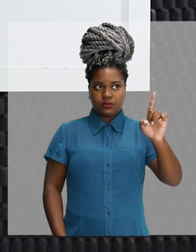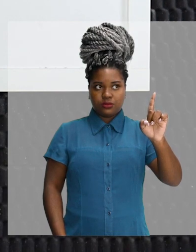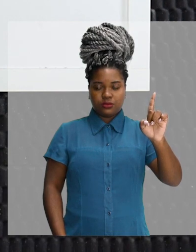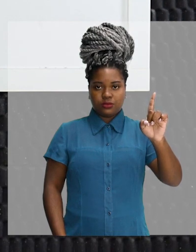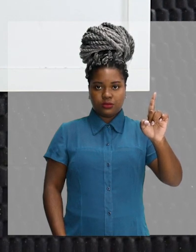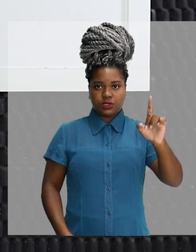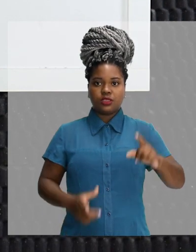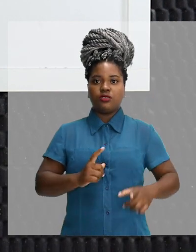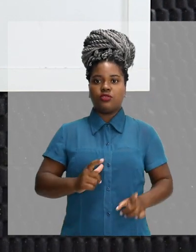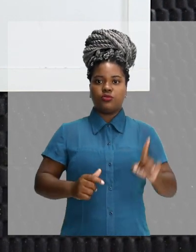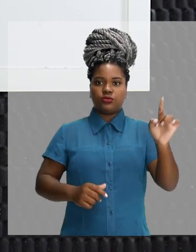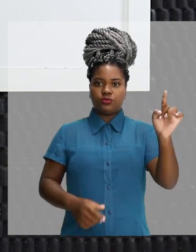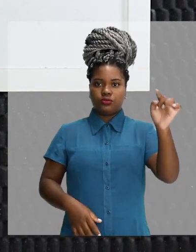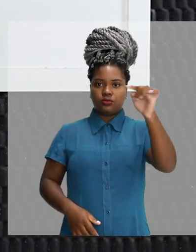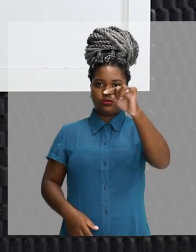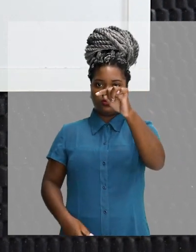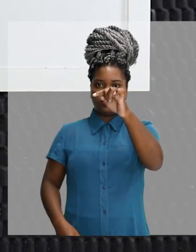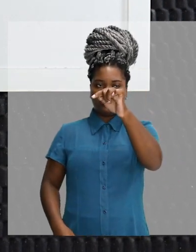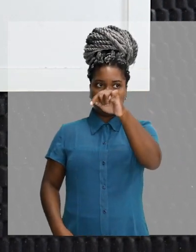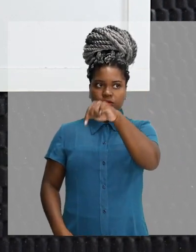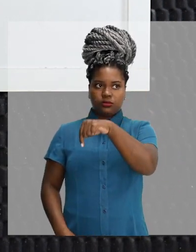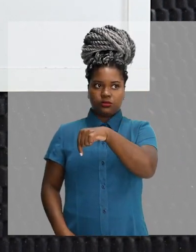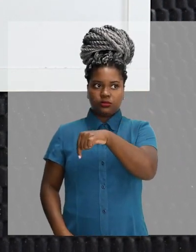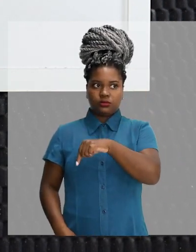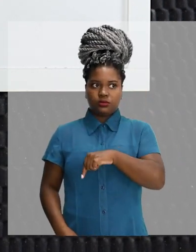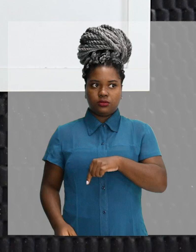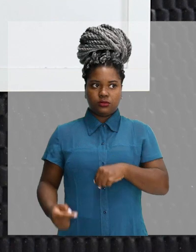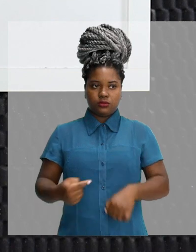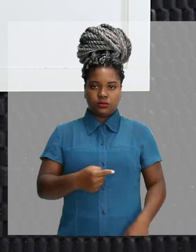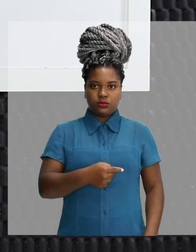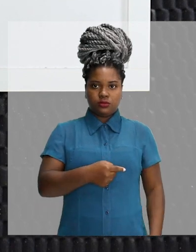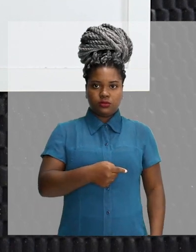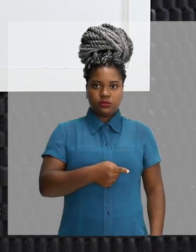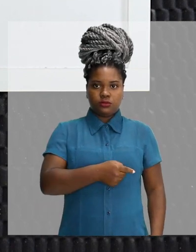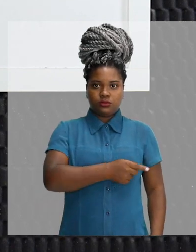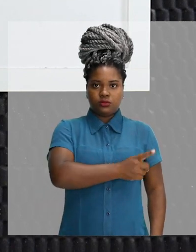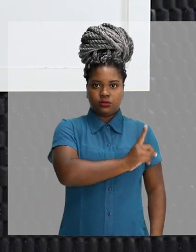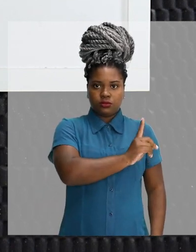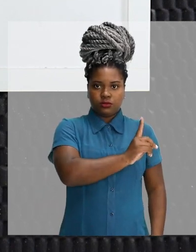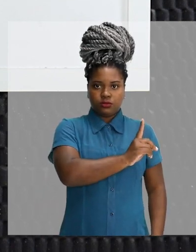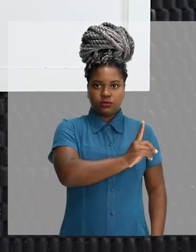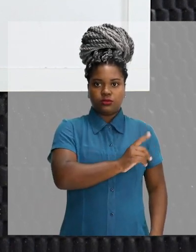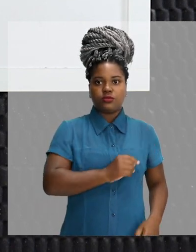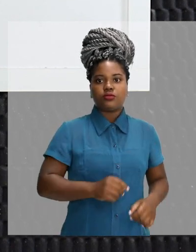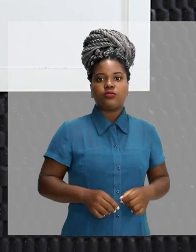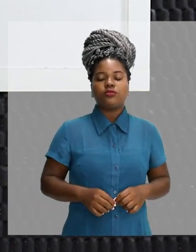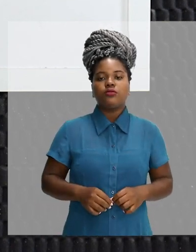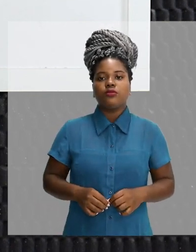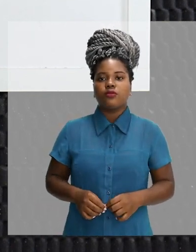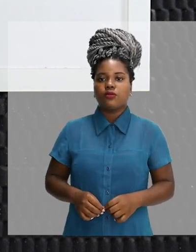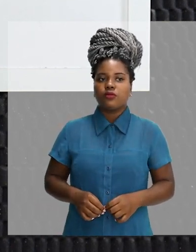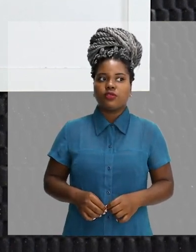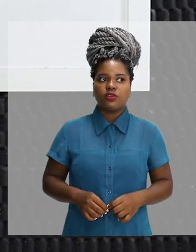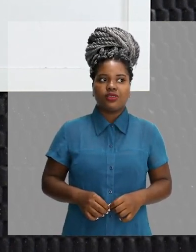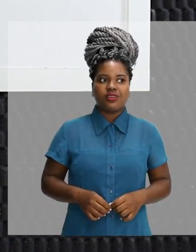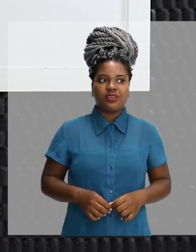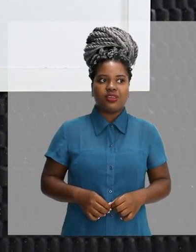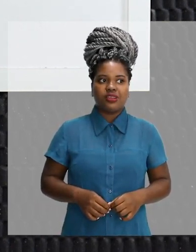certo? De uma direção e de sentido aí oposto aos outros 3.